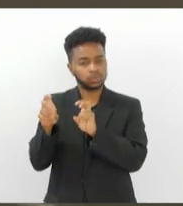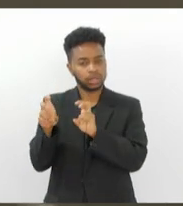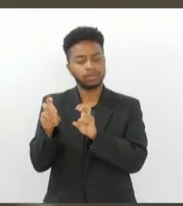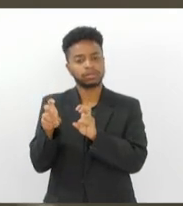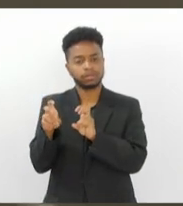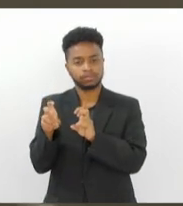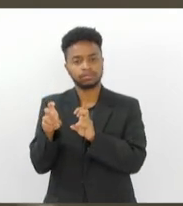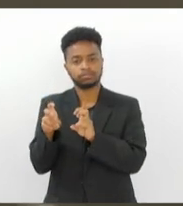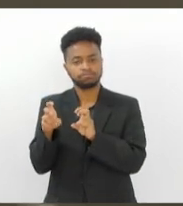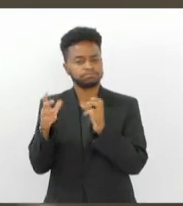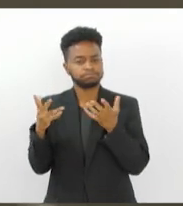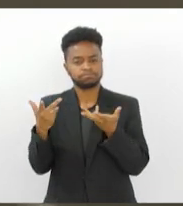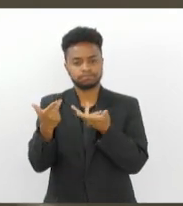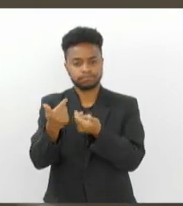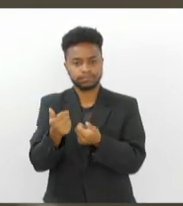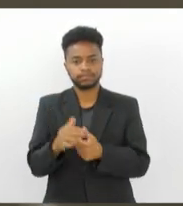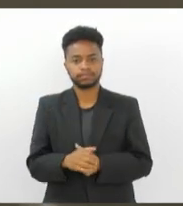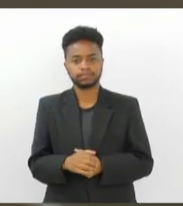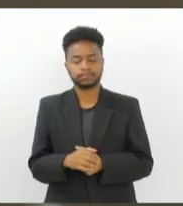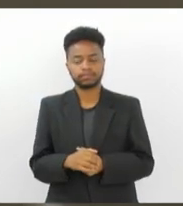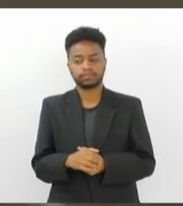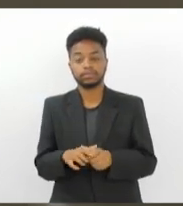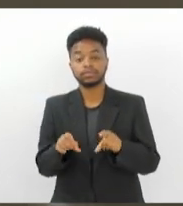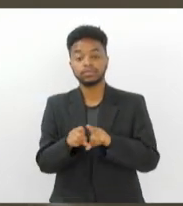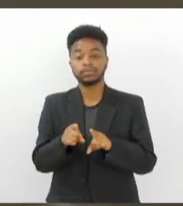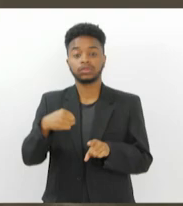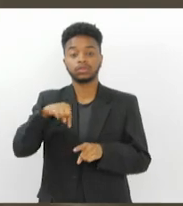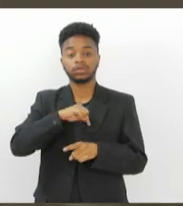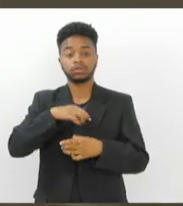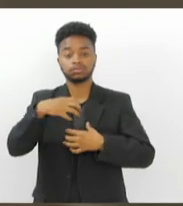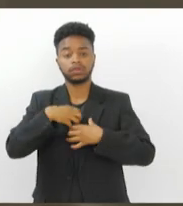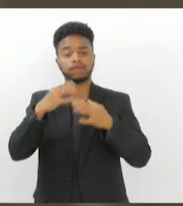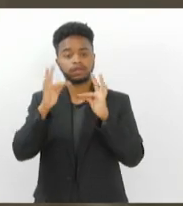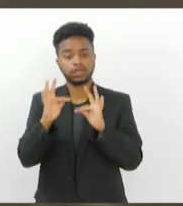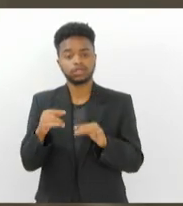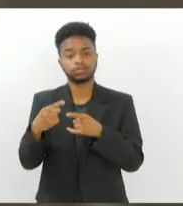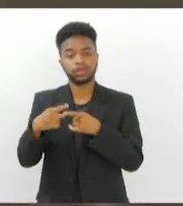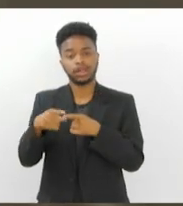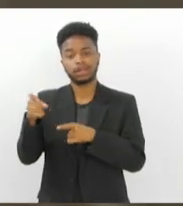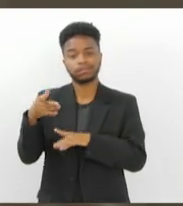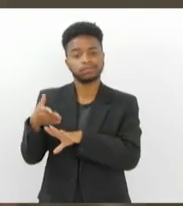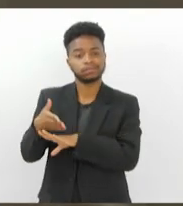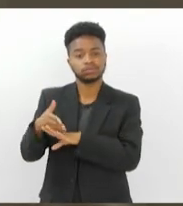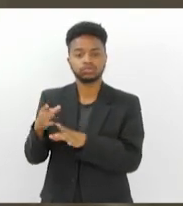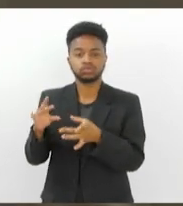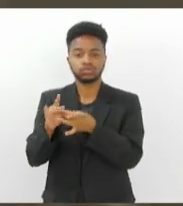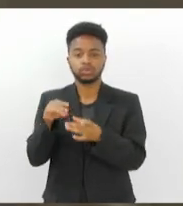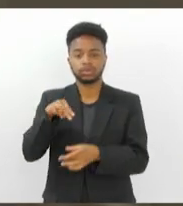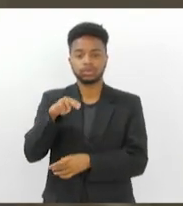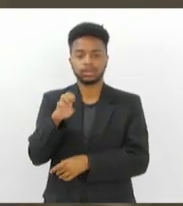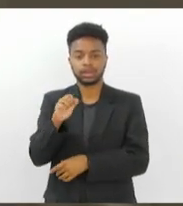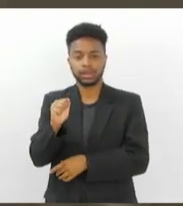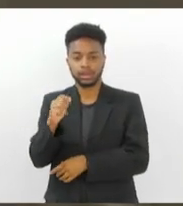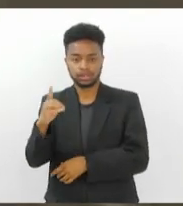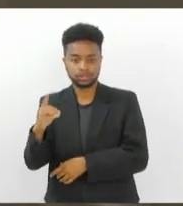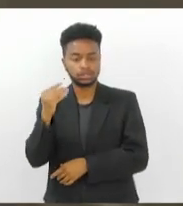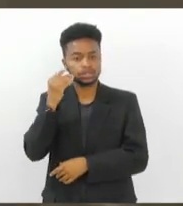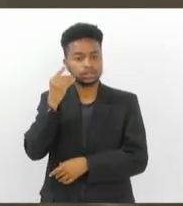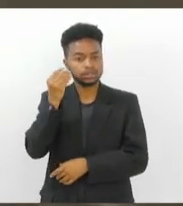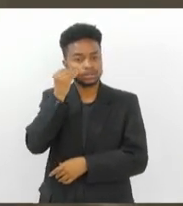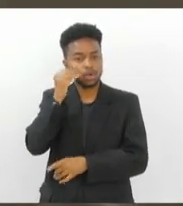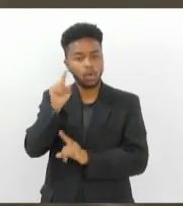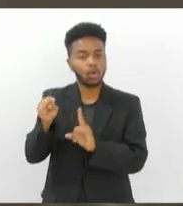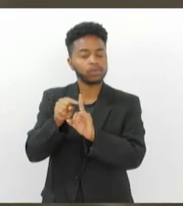com com maestria e a gente fica feliz de ter a Mila à frente também do NEAD com o intuito sempre de expandir e as